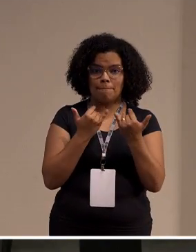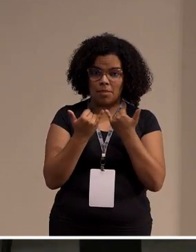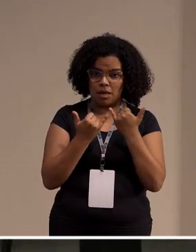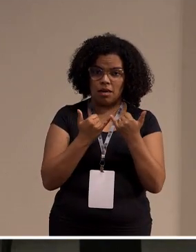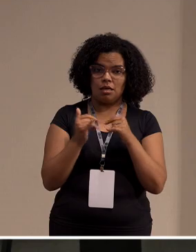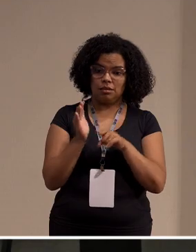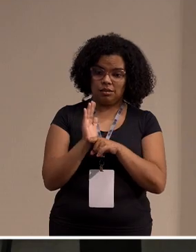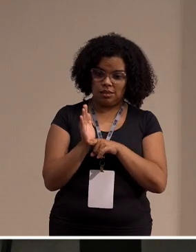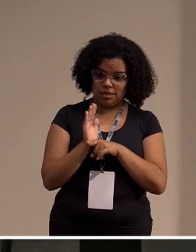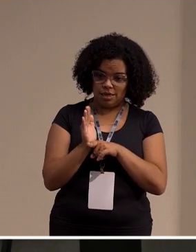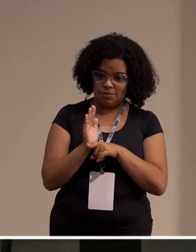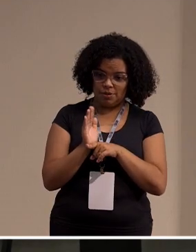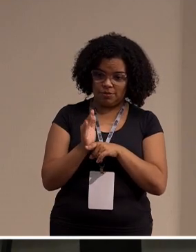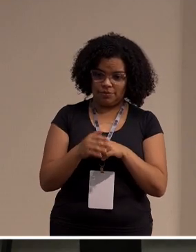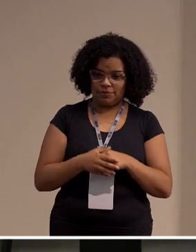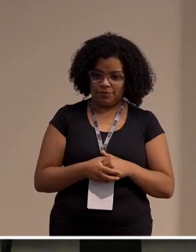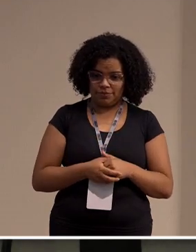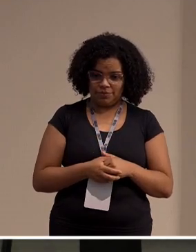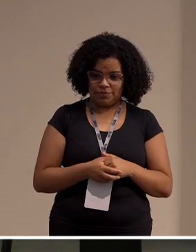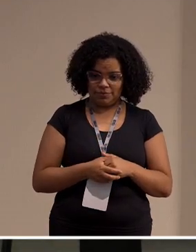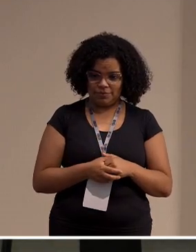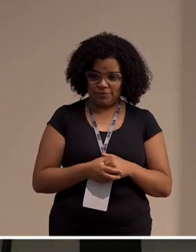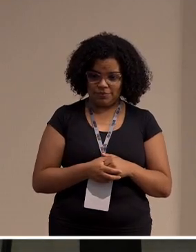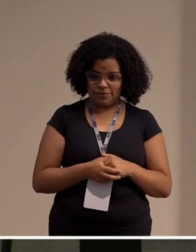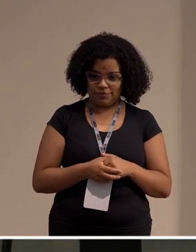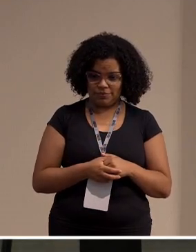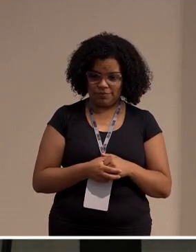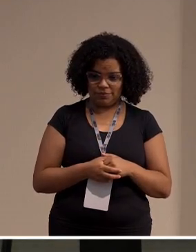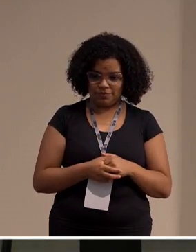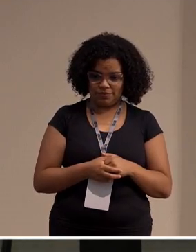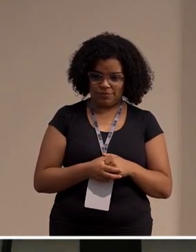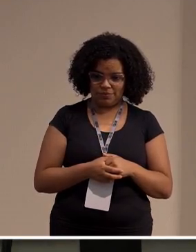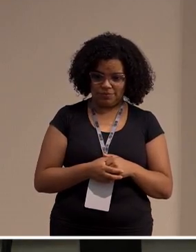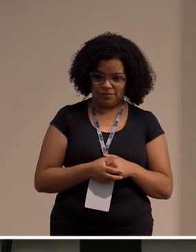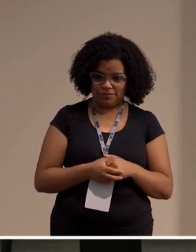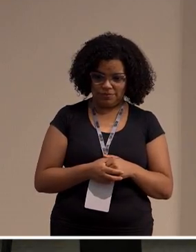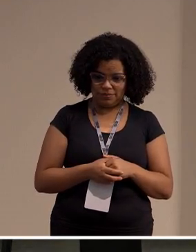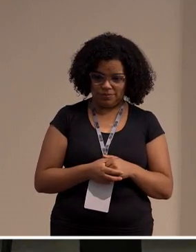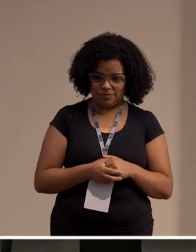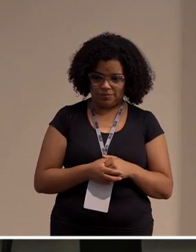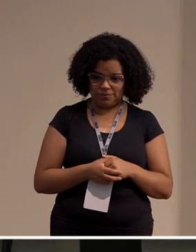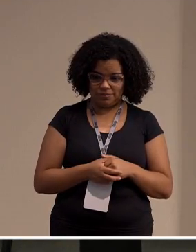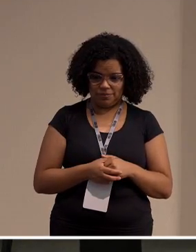pouco se existe alguma intenção e também que você falasse um pouco sobre essa cena de jovens